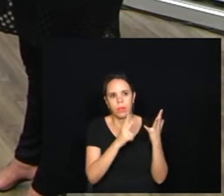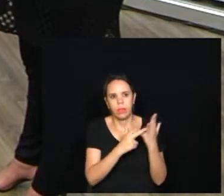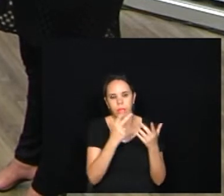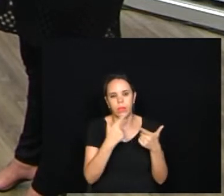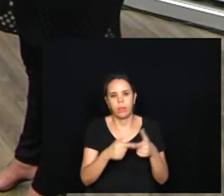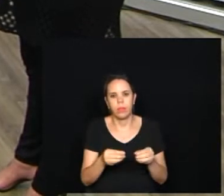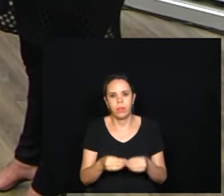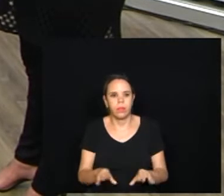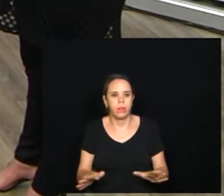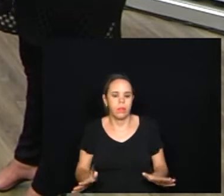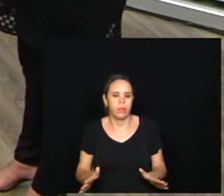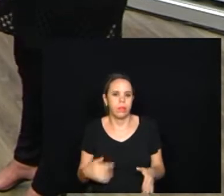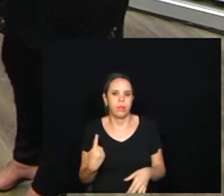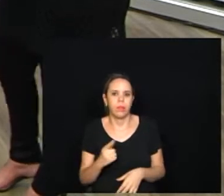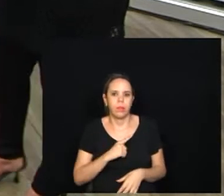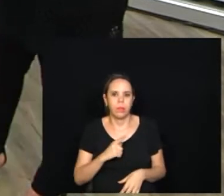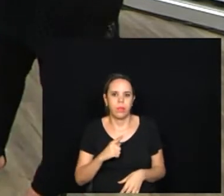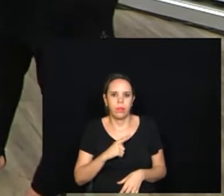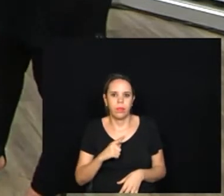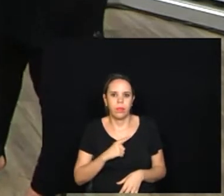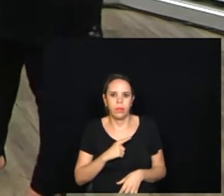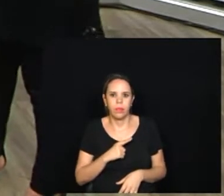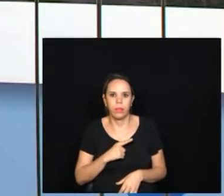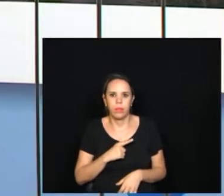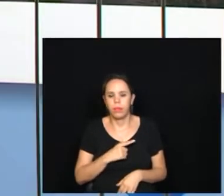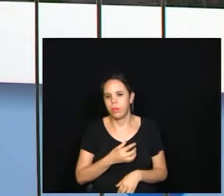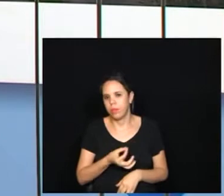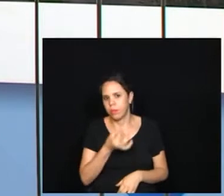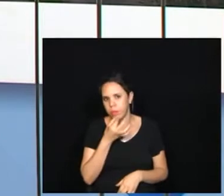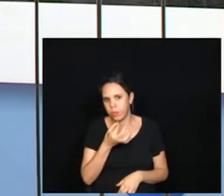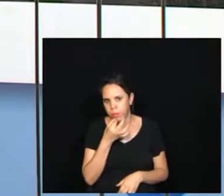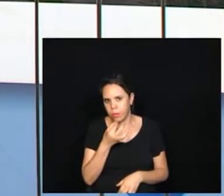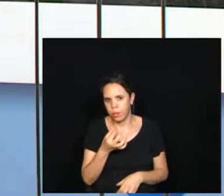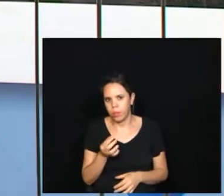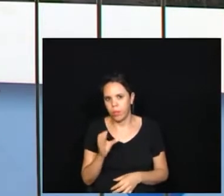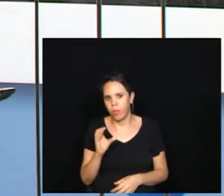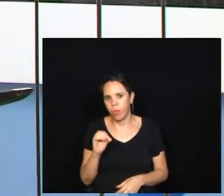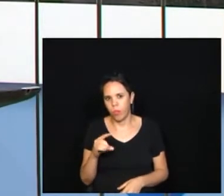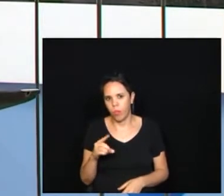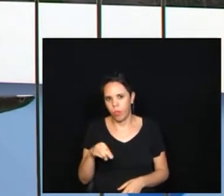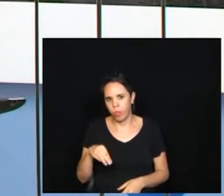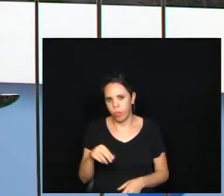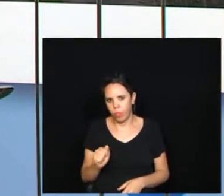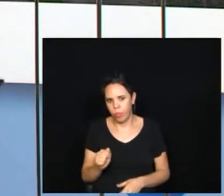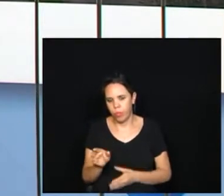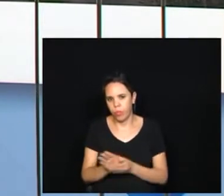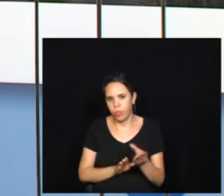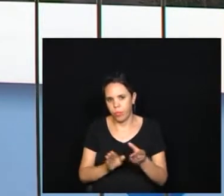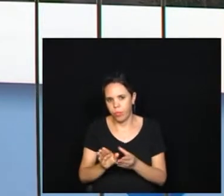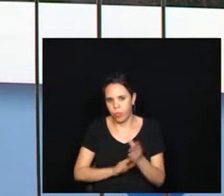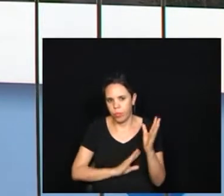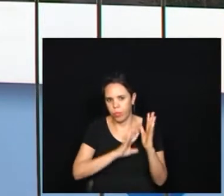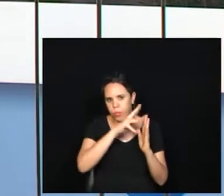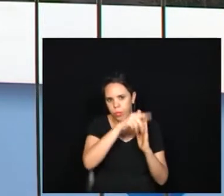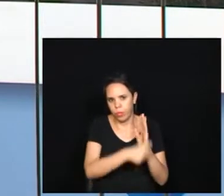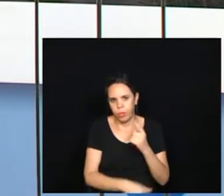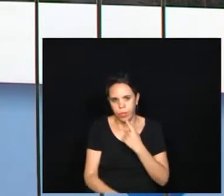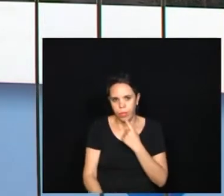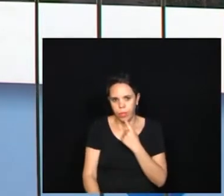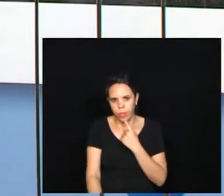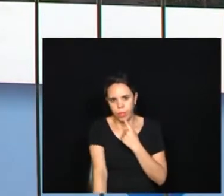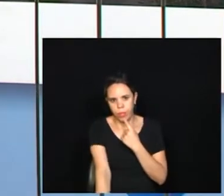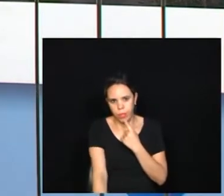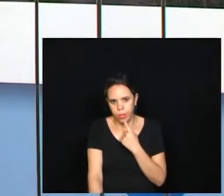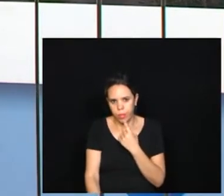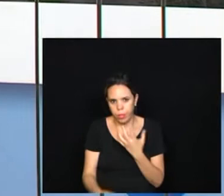de árvores. E nós temos aí um posicionamento do CONDEMA, que é um conselho do meio ambiente aqui de Campinas,